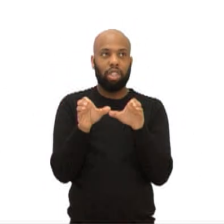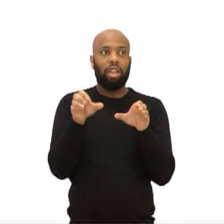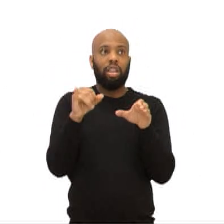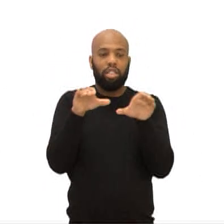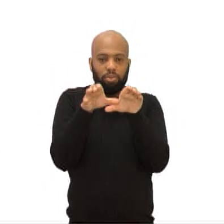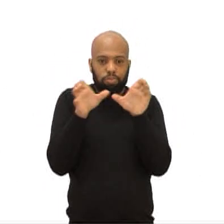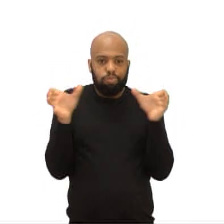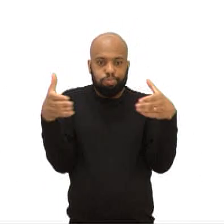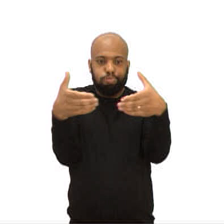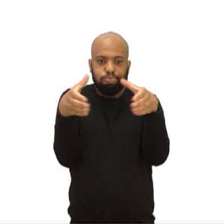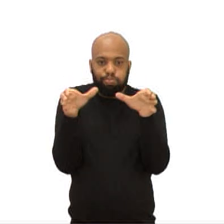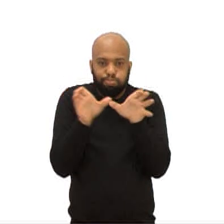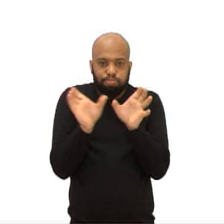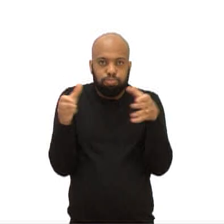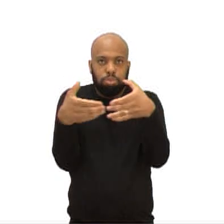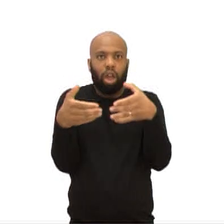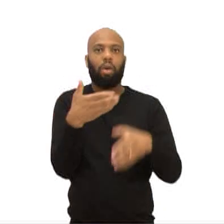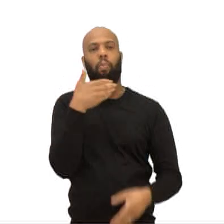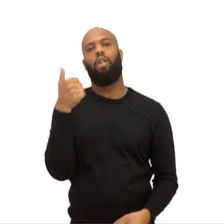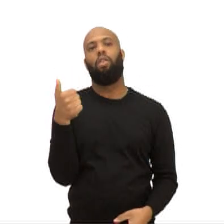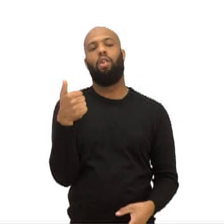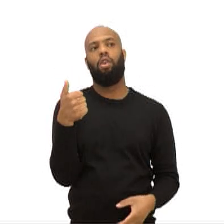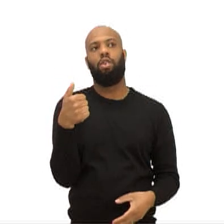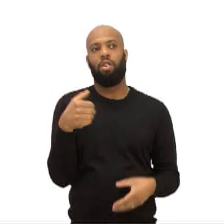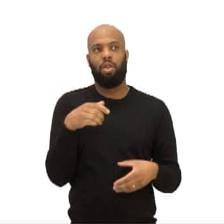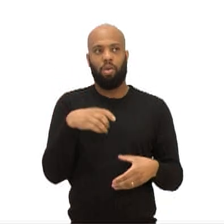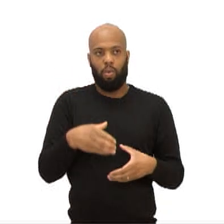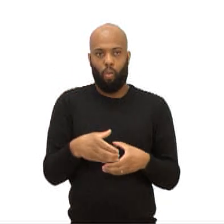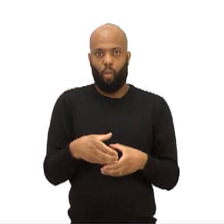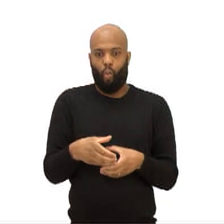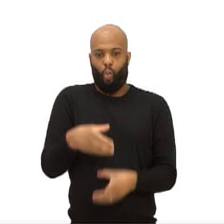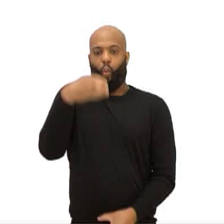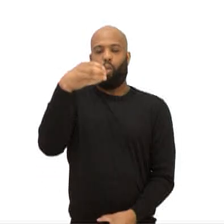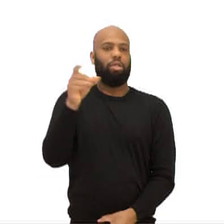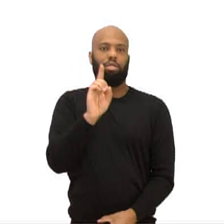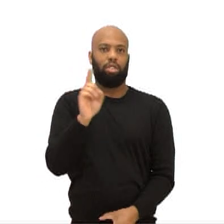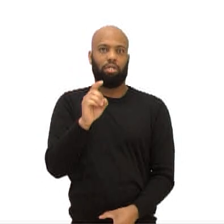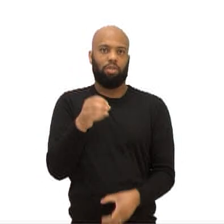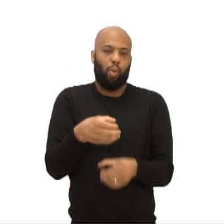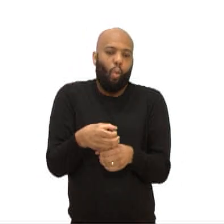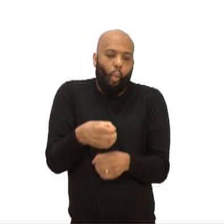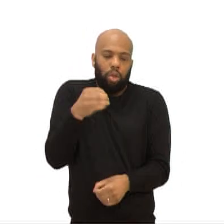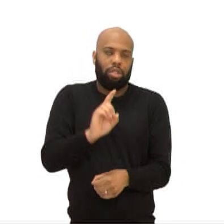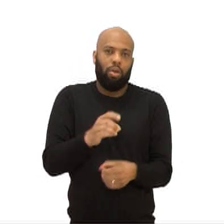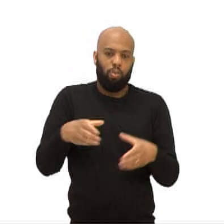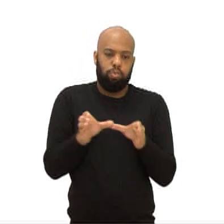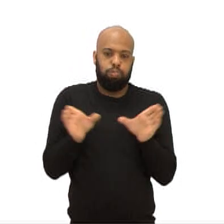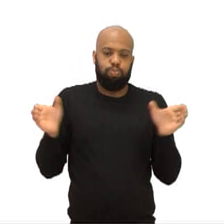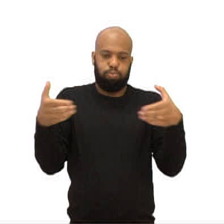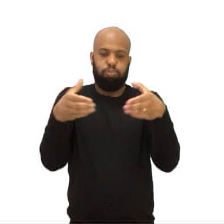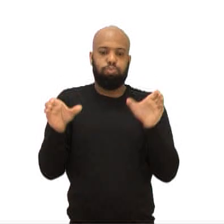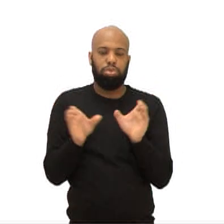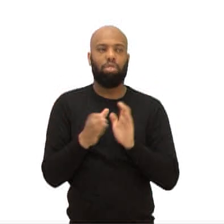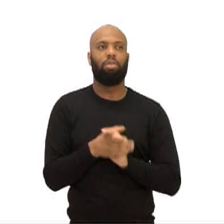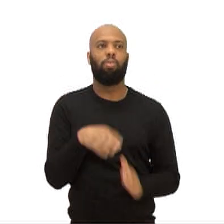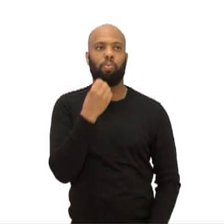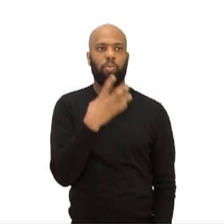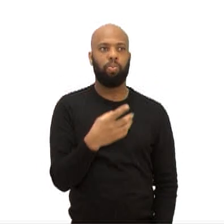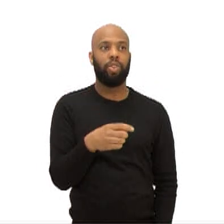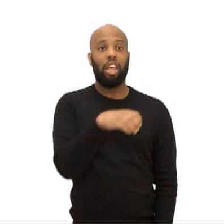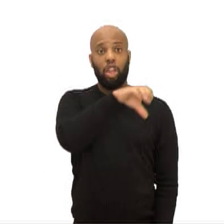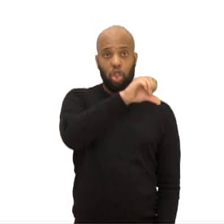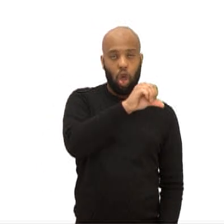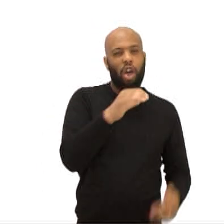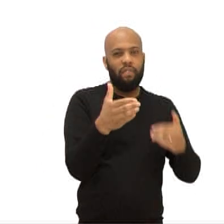mais arredondadinha a garrafa, melhor, né? Não pode ser muito comprida ou fina, quanto mais arredondada, melhor. De 9 a